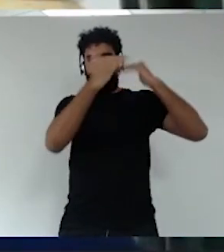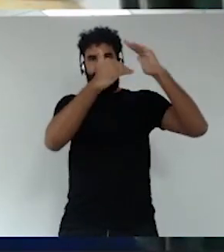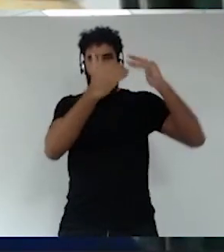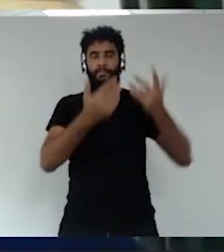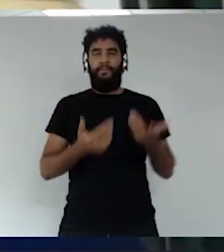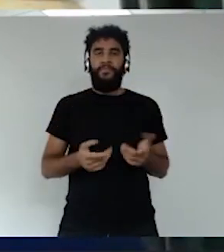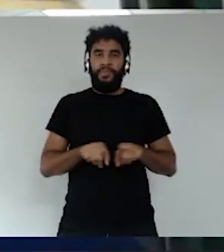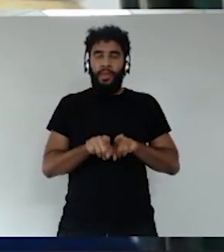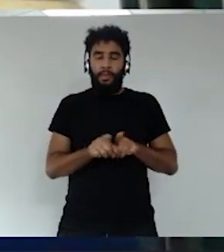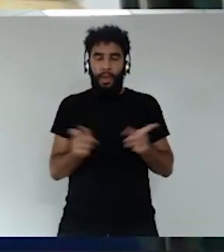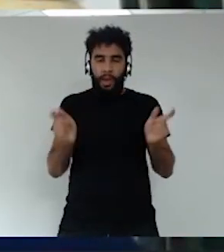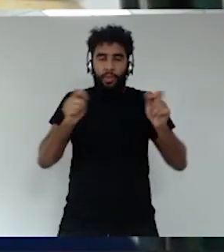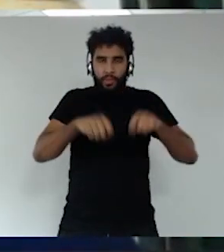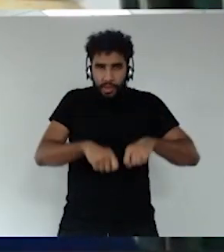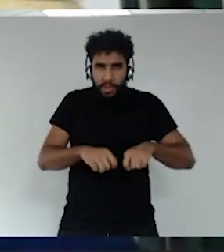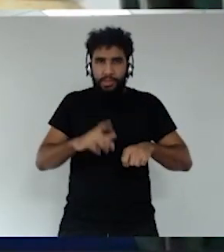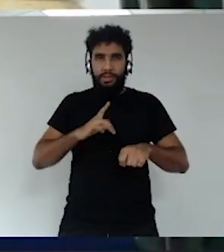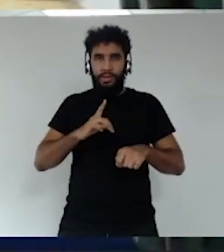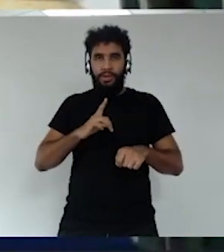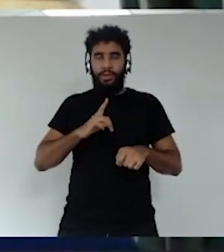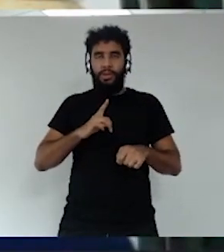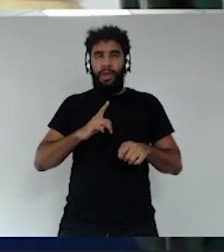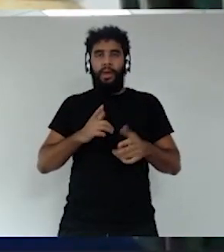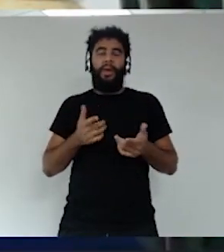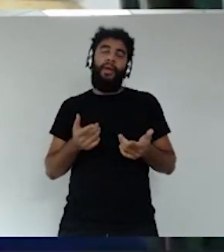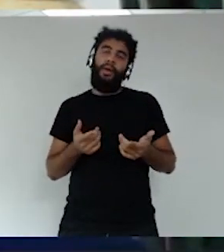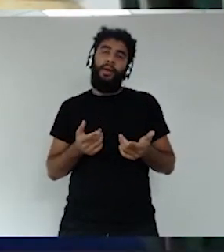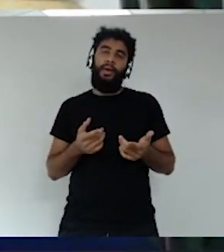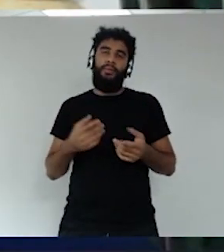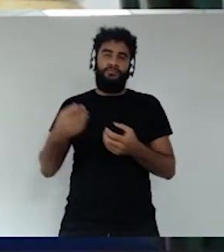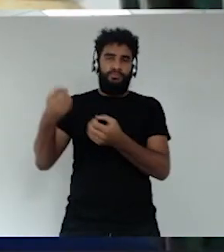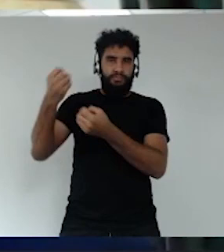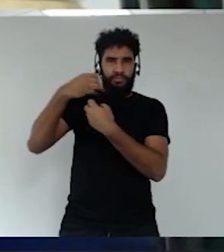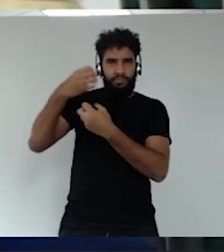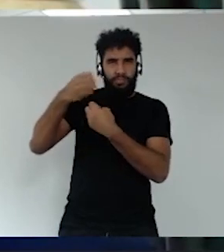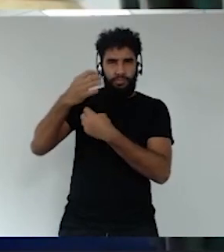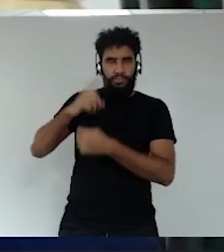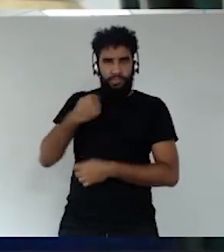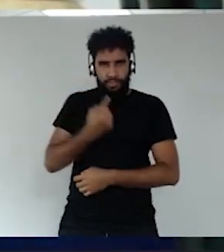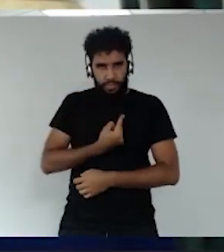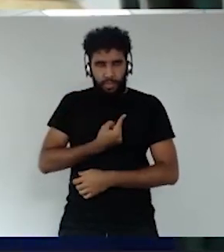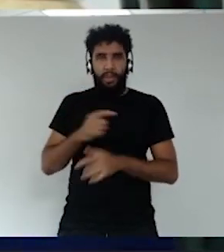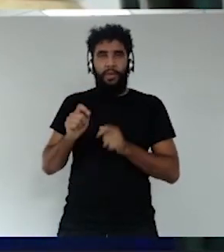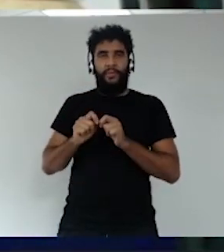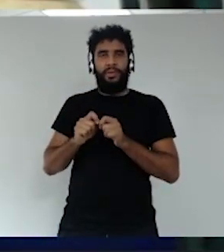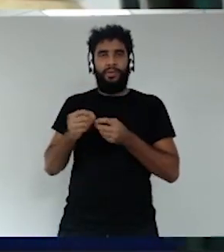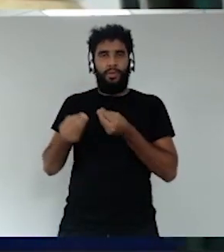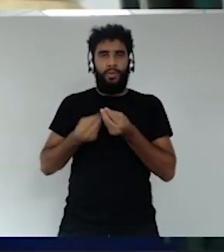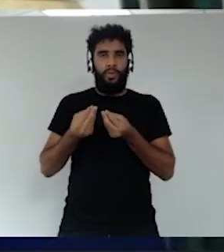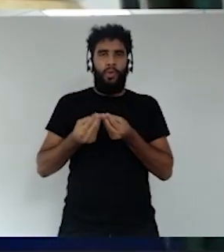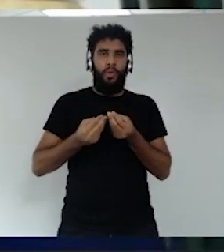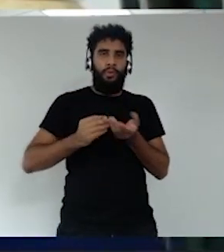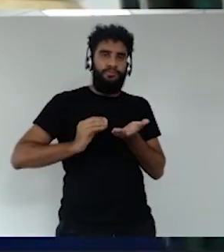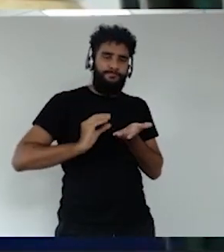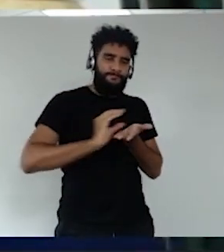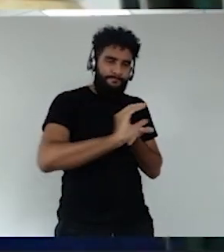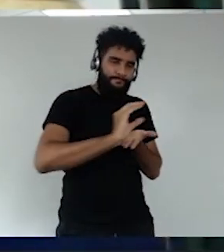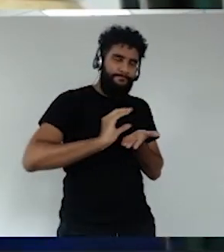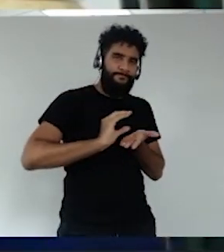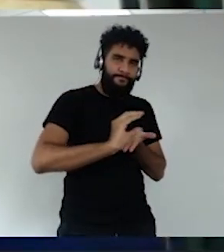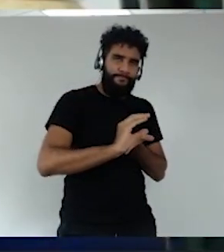e competências que a mediação de conflitos nos ensina e nos faz introjetar em nossa prática